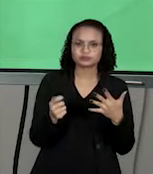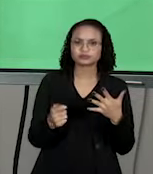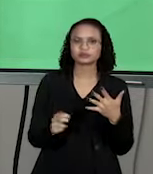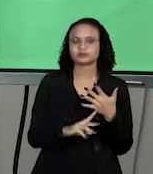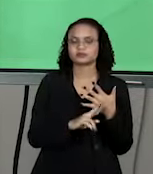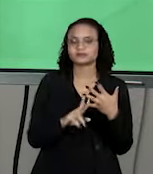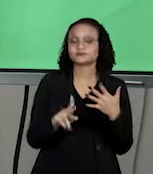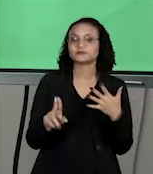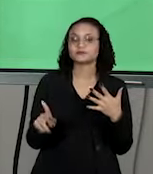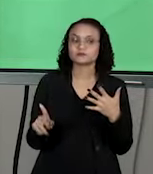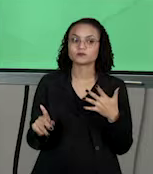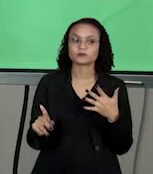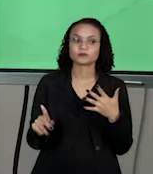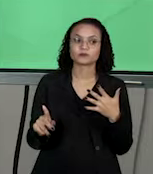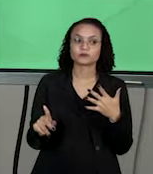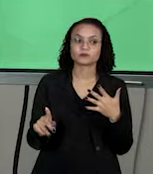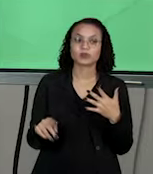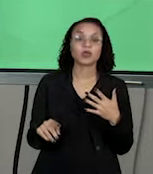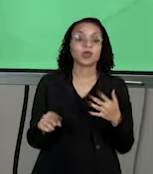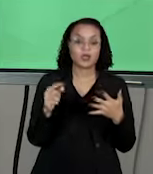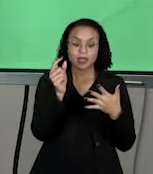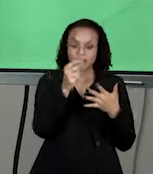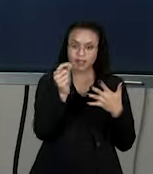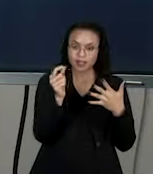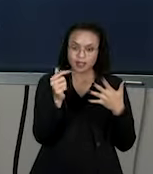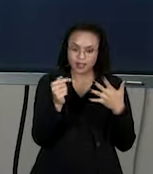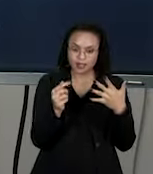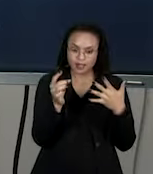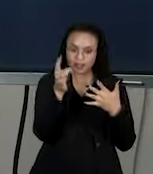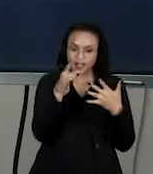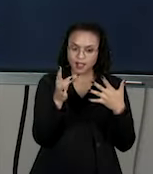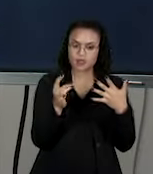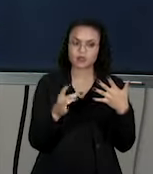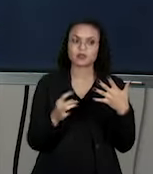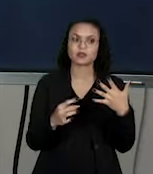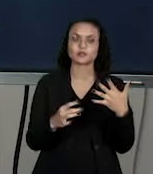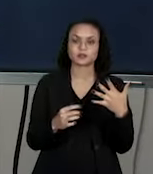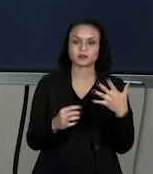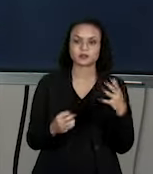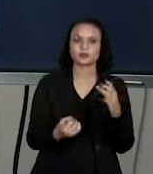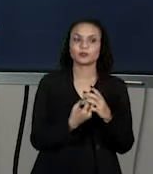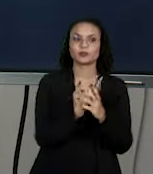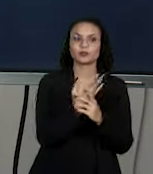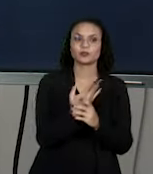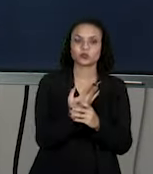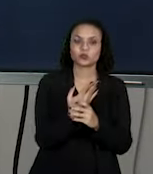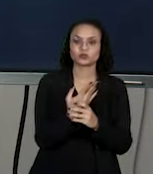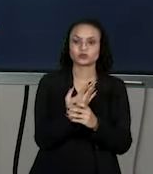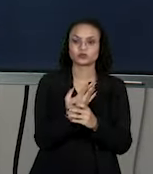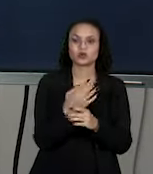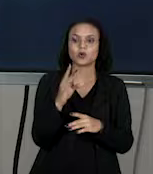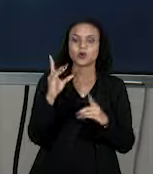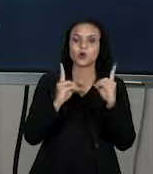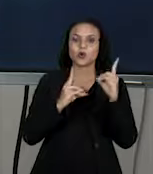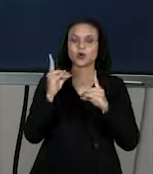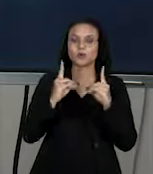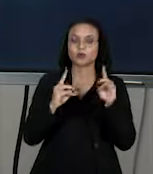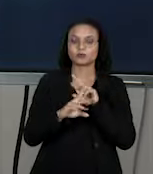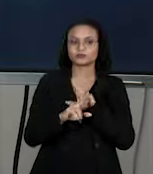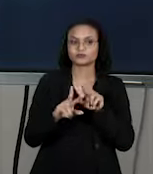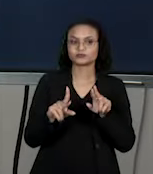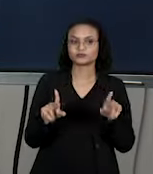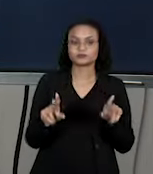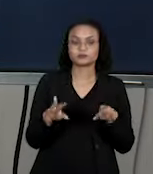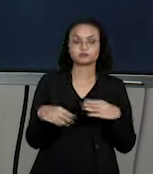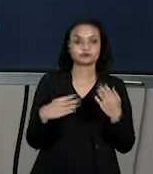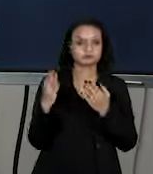uma delas vai produzir um tipo de hormônio diferente, tá? Então, eu trouxe aqui para vocês uma outra imagem mostrando quais